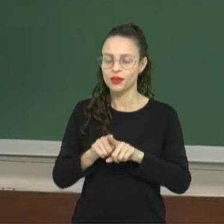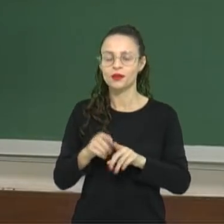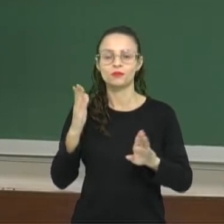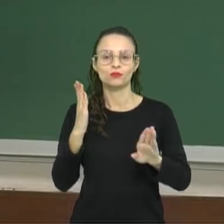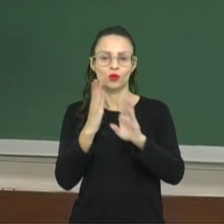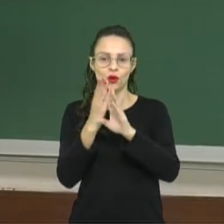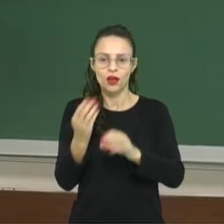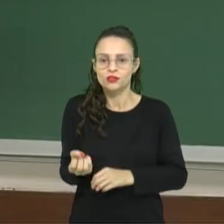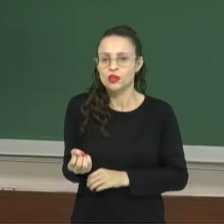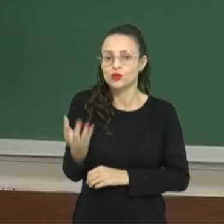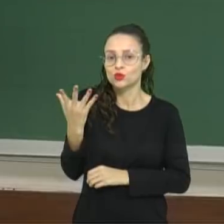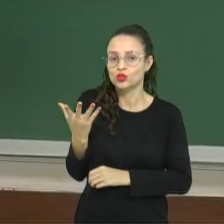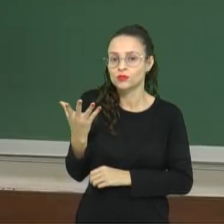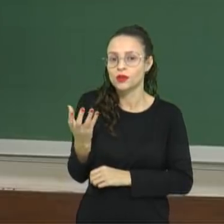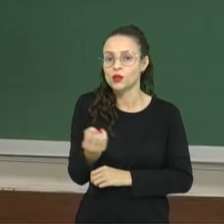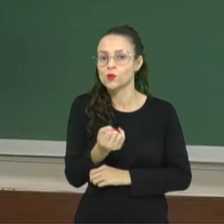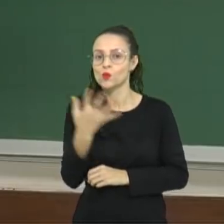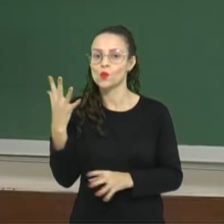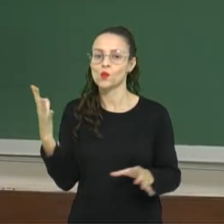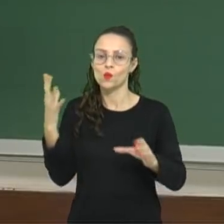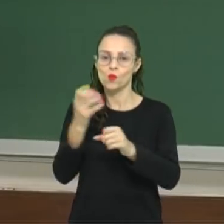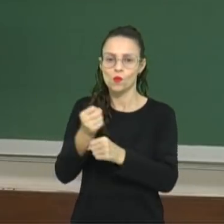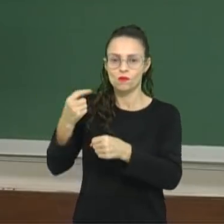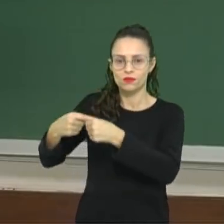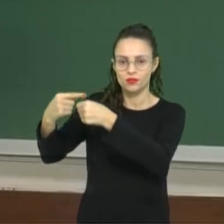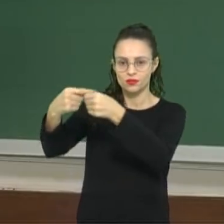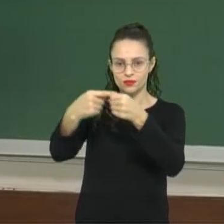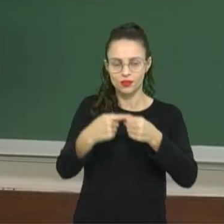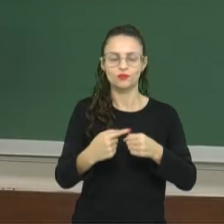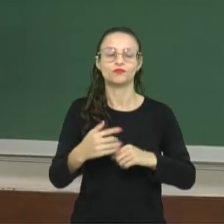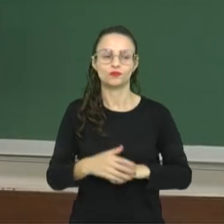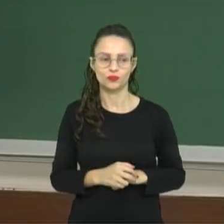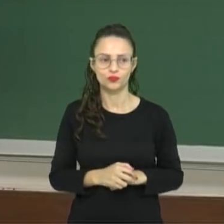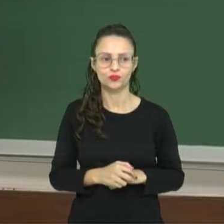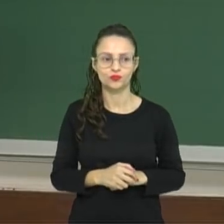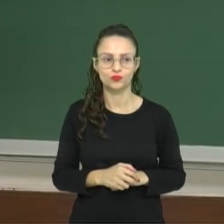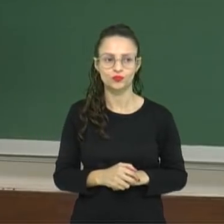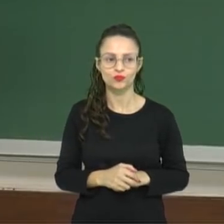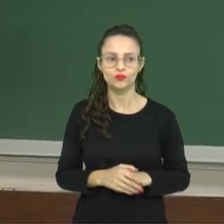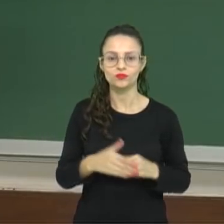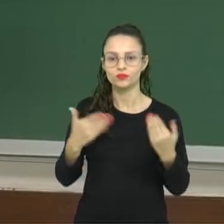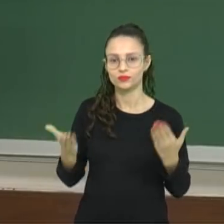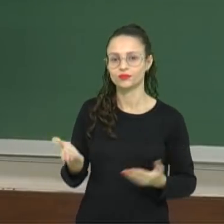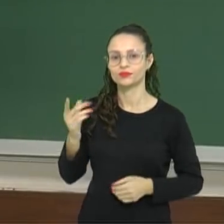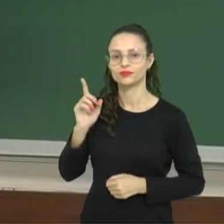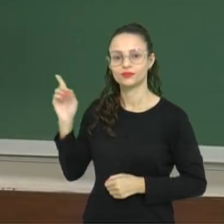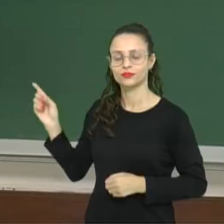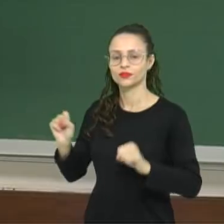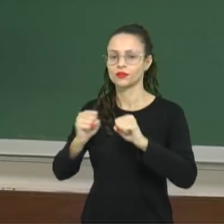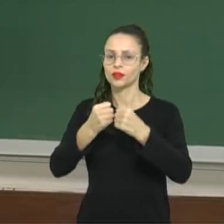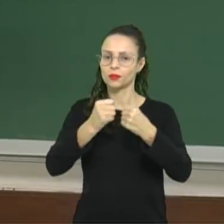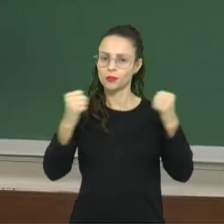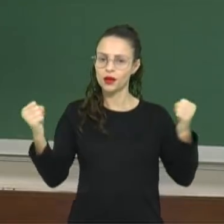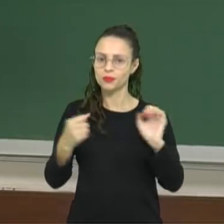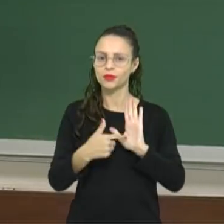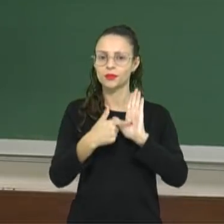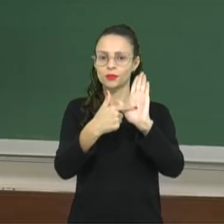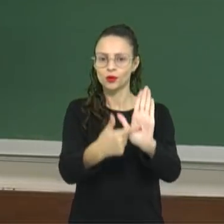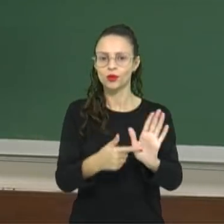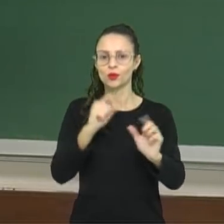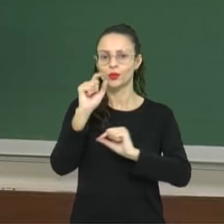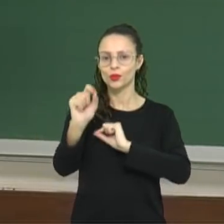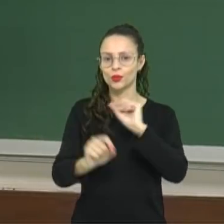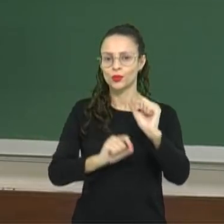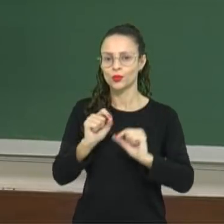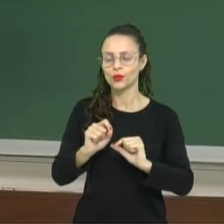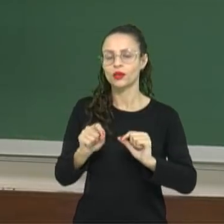o surgimento de tantas cidades como os exemplos que a gente trouxe aqui, certo? E aí ali, então mais um mapa que dá a ideia não